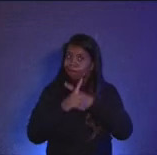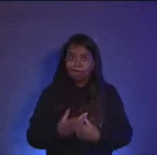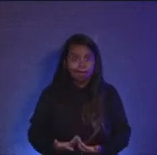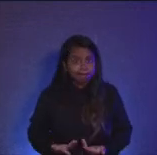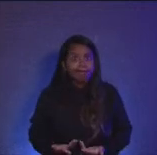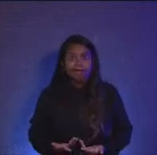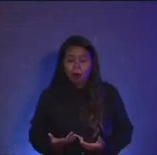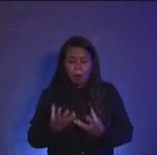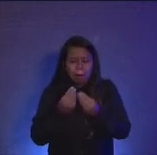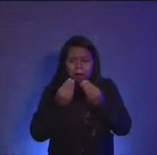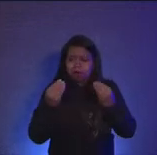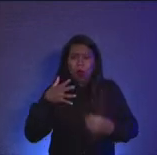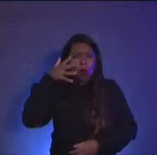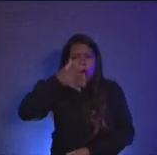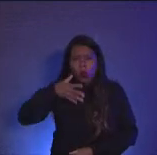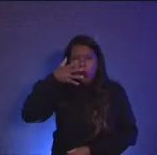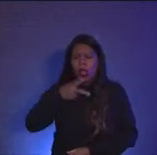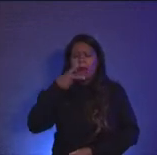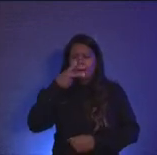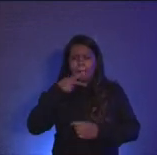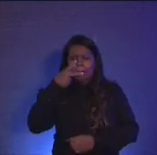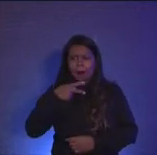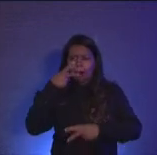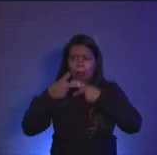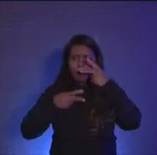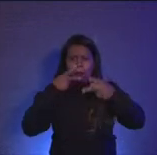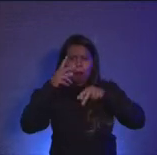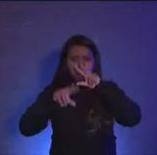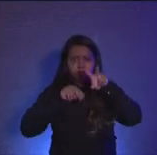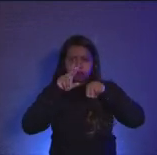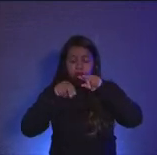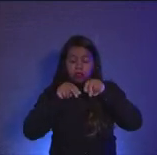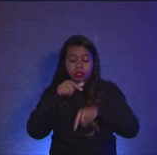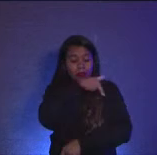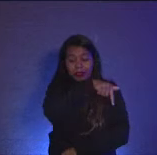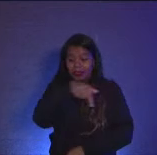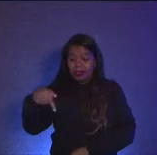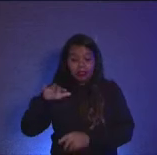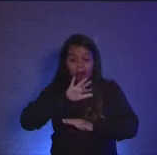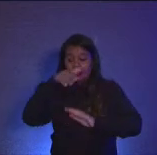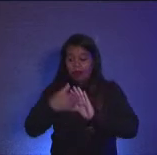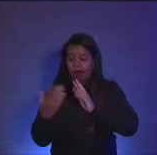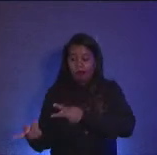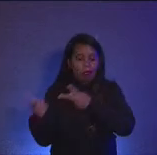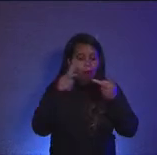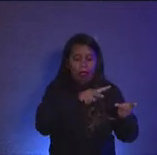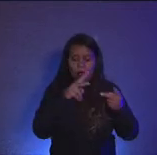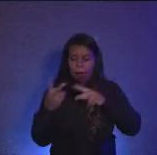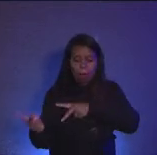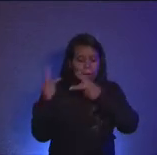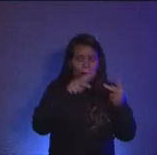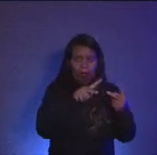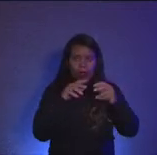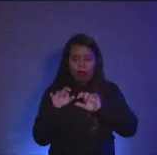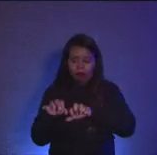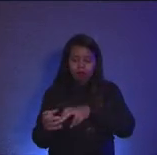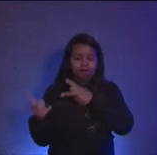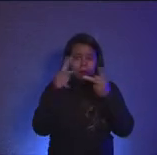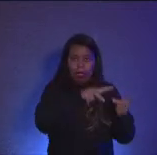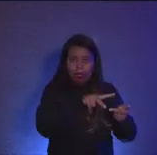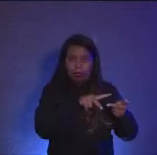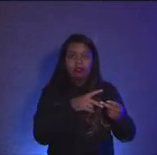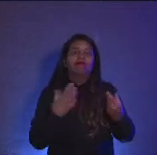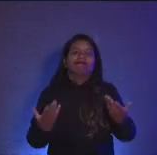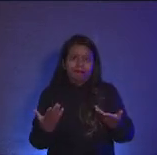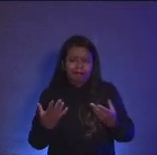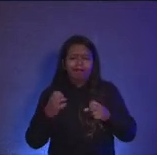inviável fazer isso na mão. Ela estava basicamente gastando toda a semana de trabalho dela só transcrevendo manualmente entrevistas. Imagina o